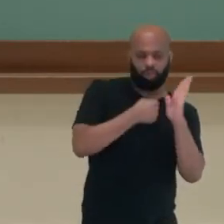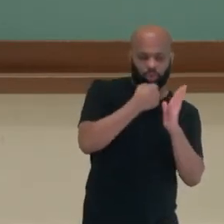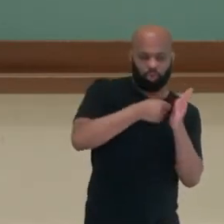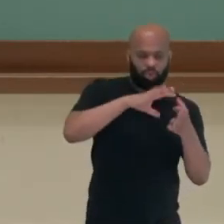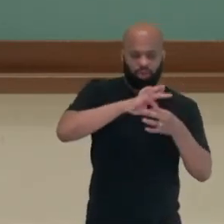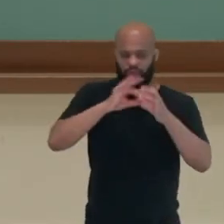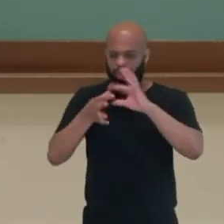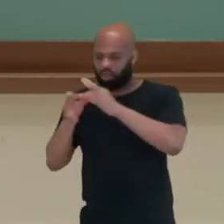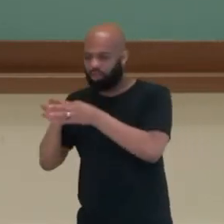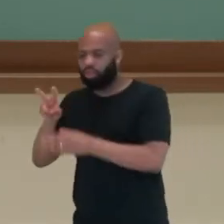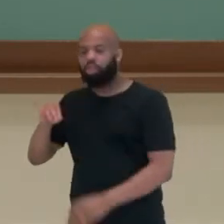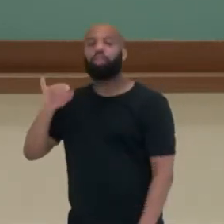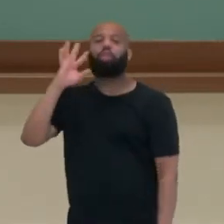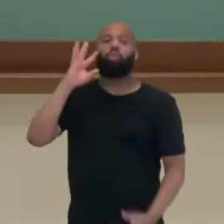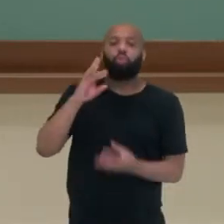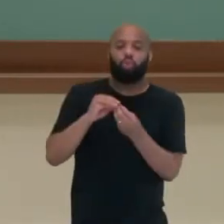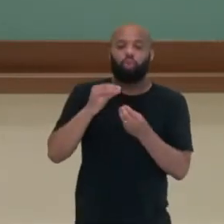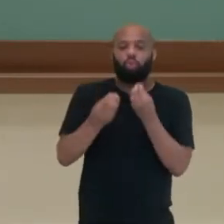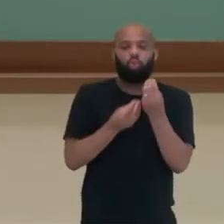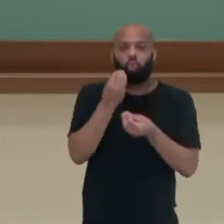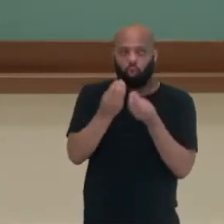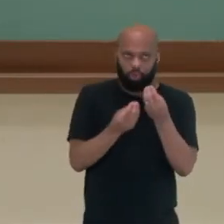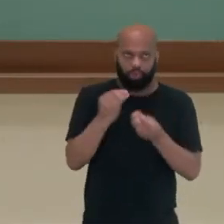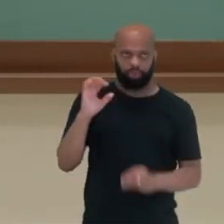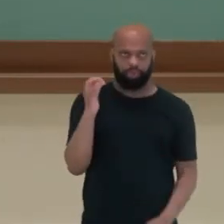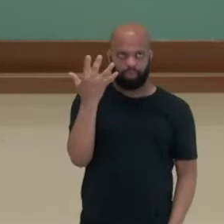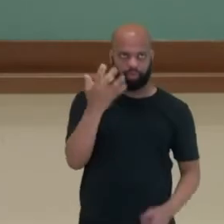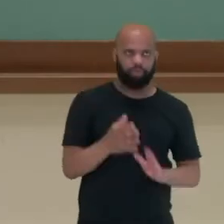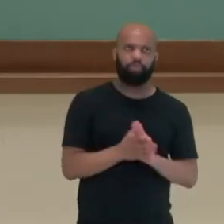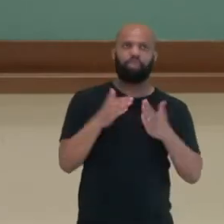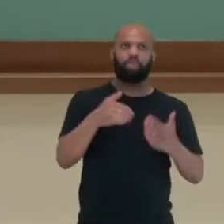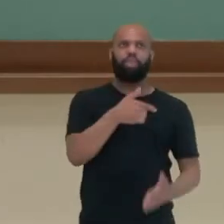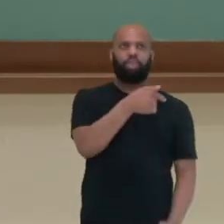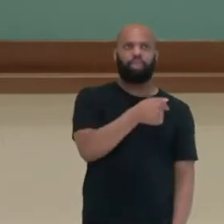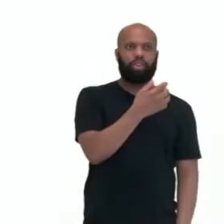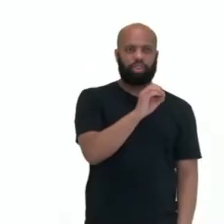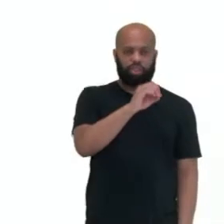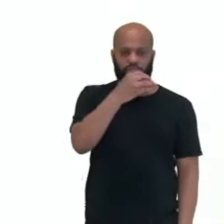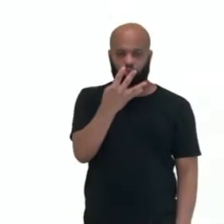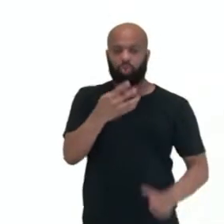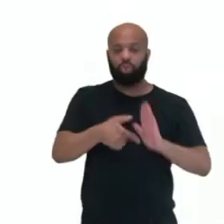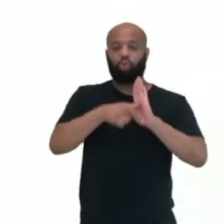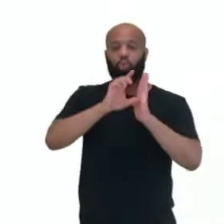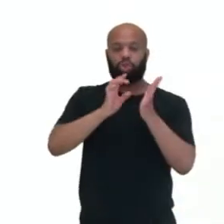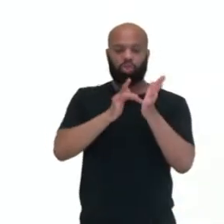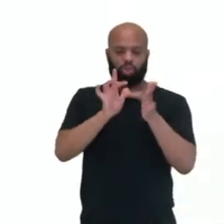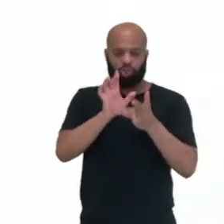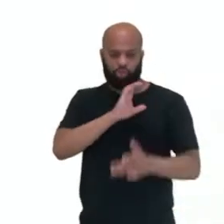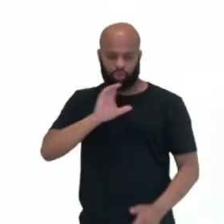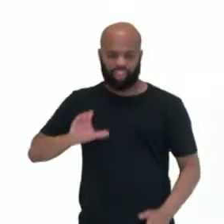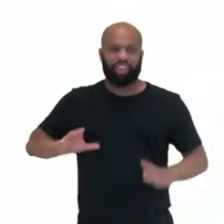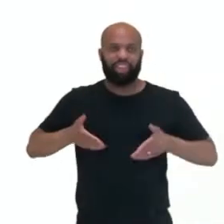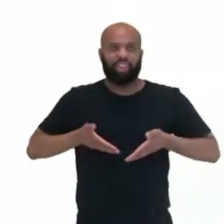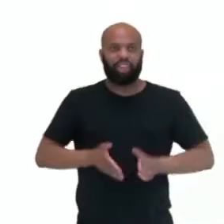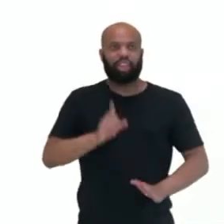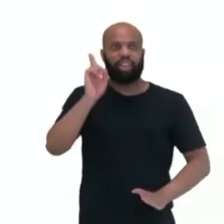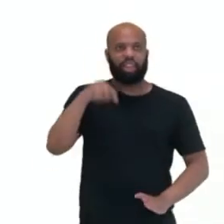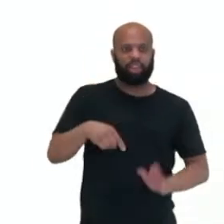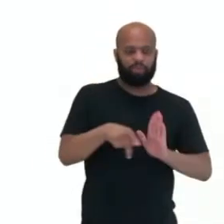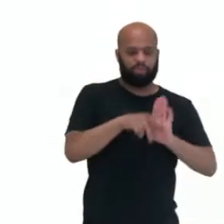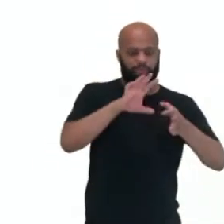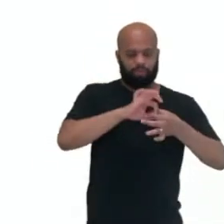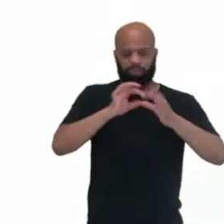para a gente entender como que ela chegou até nós. Então, 704 a.C. tornou-se